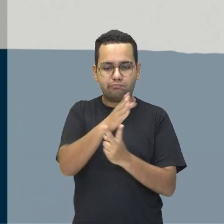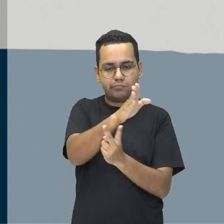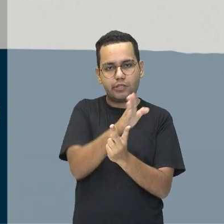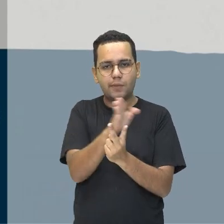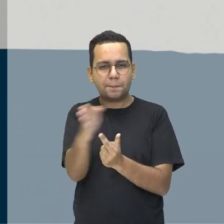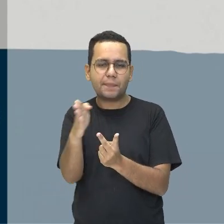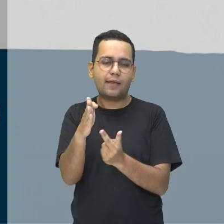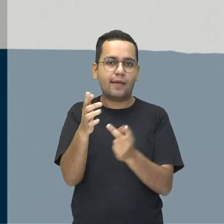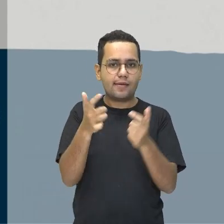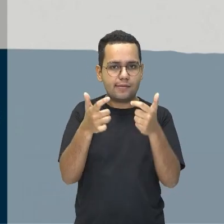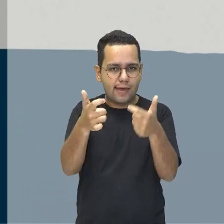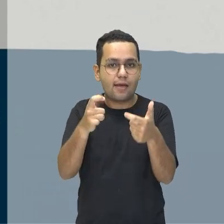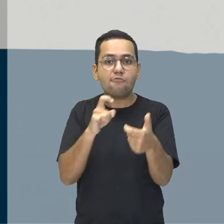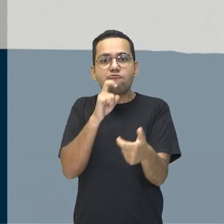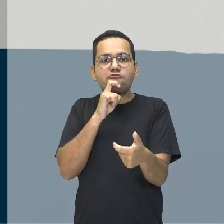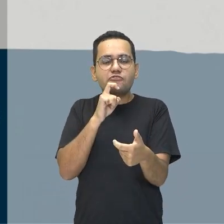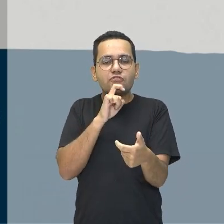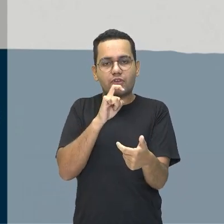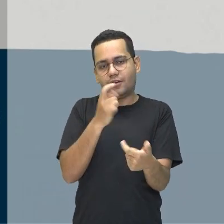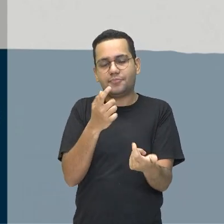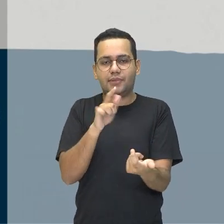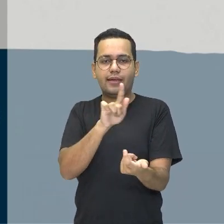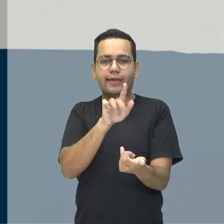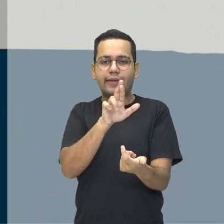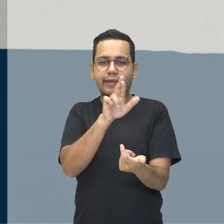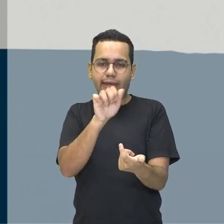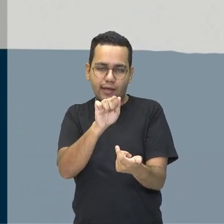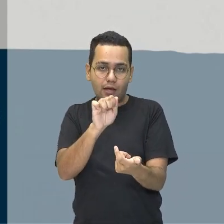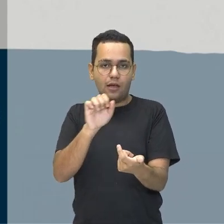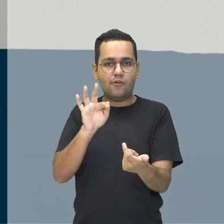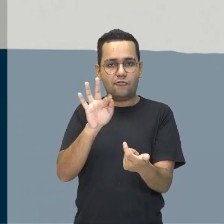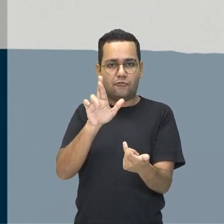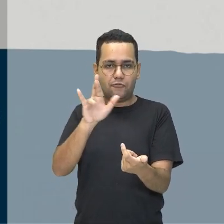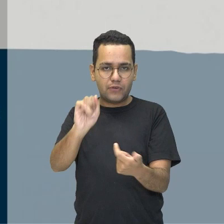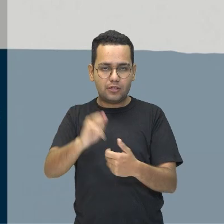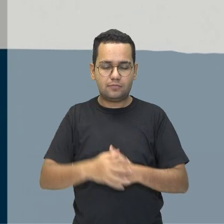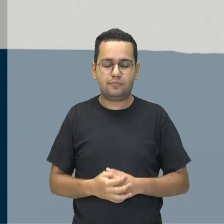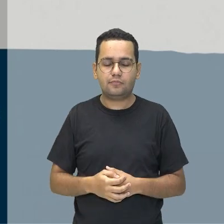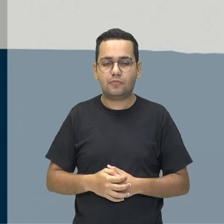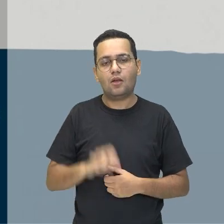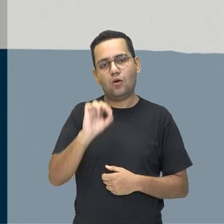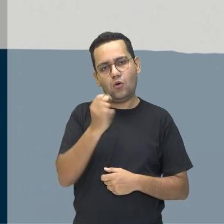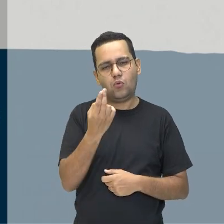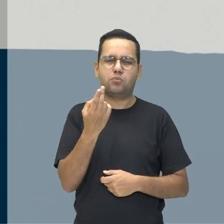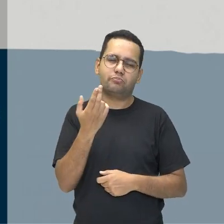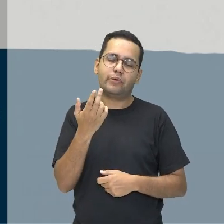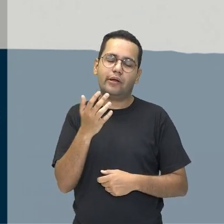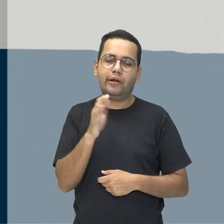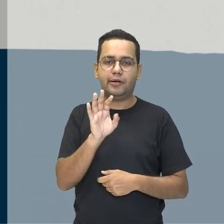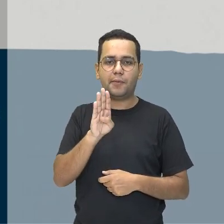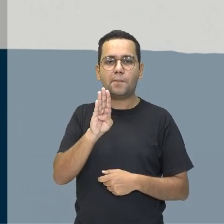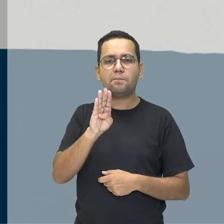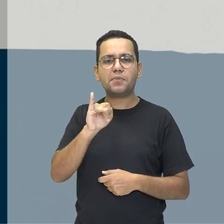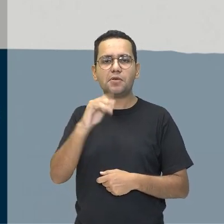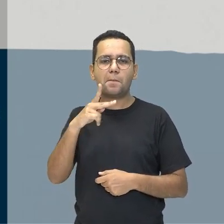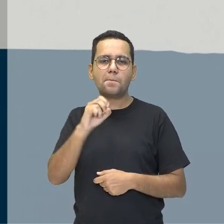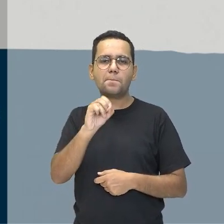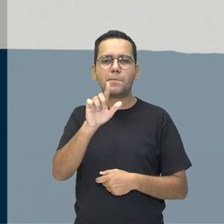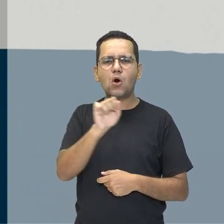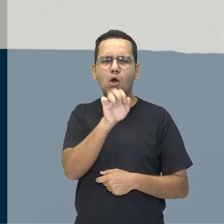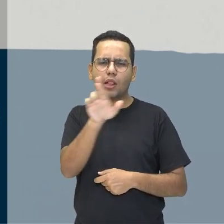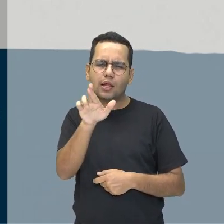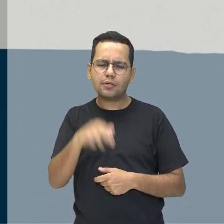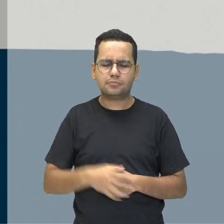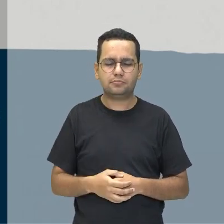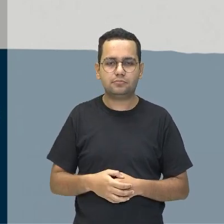Fria. Uma ordem bipolar vai surgir. Guerra Fria, professor? Mas geralmente a guerra é quente, não é? Por que